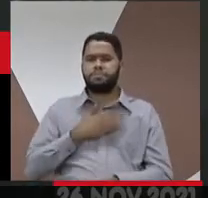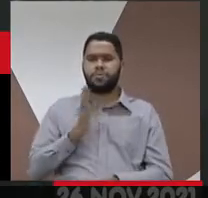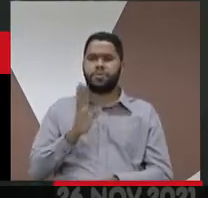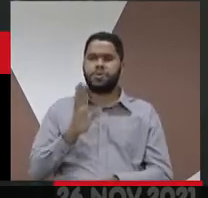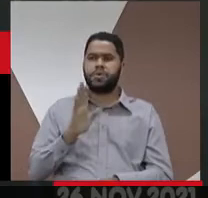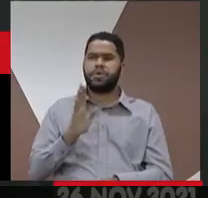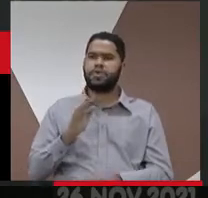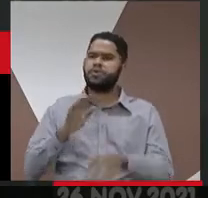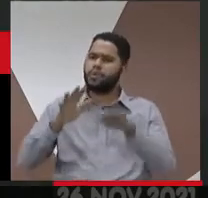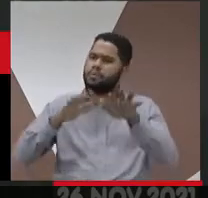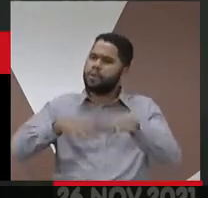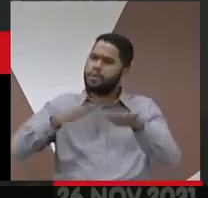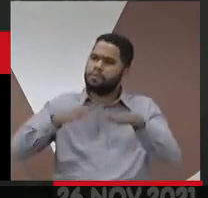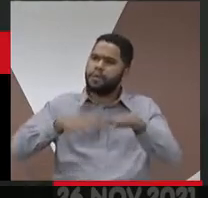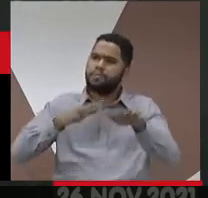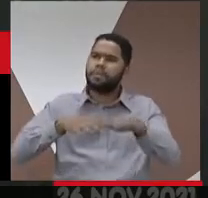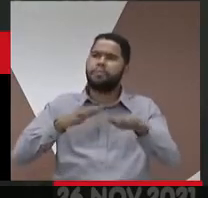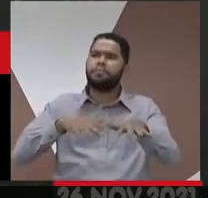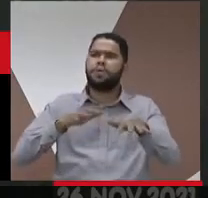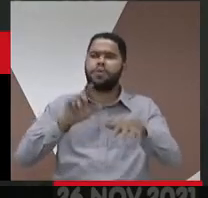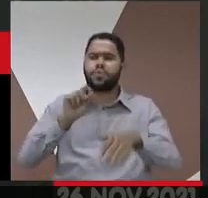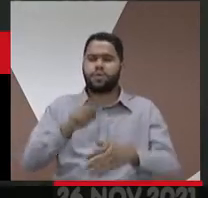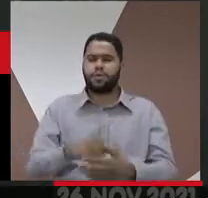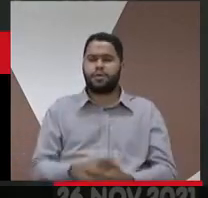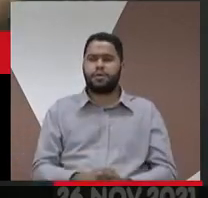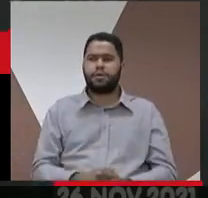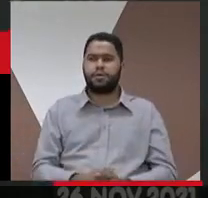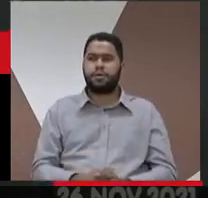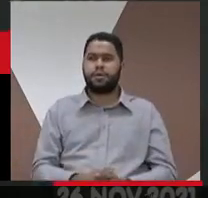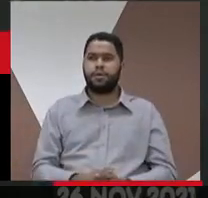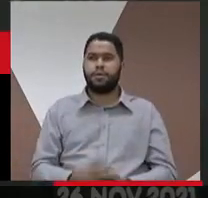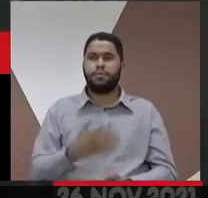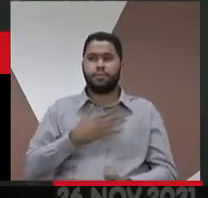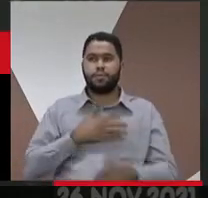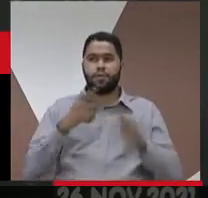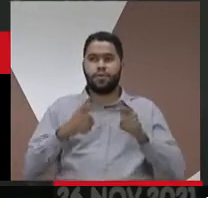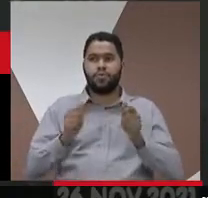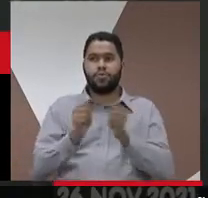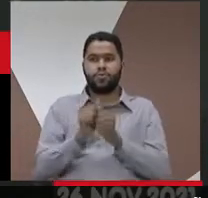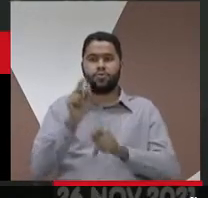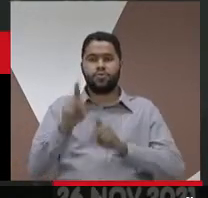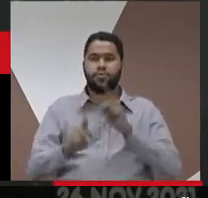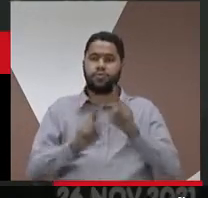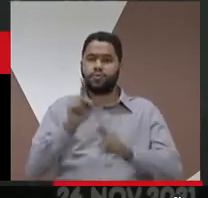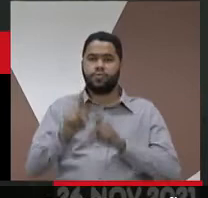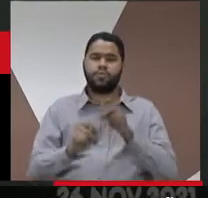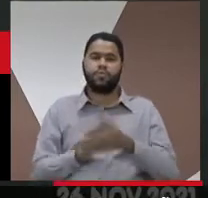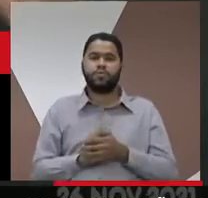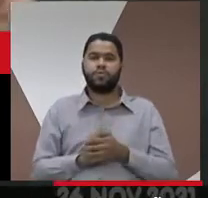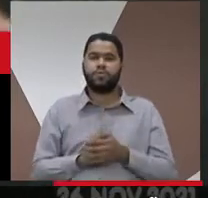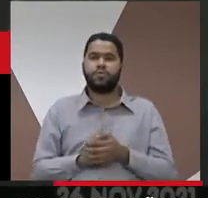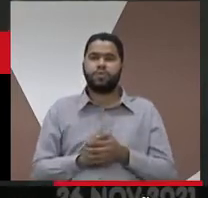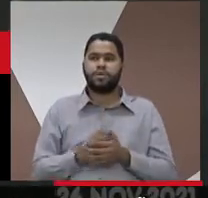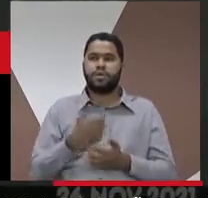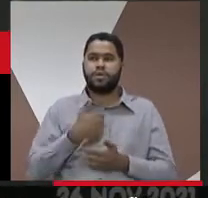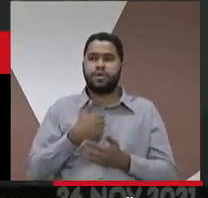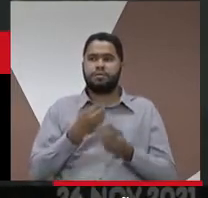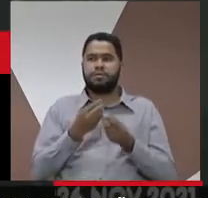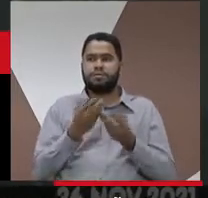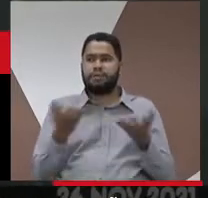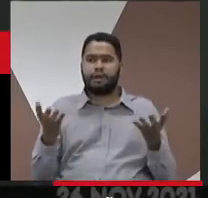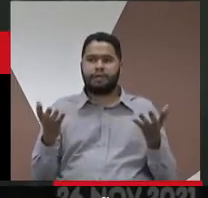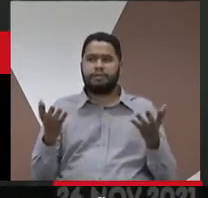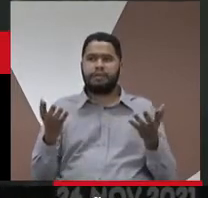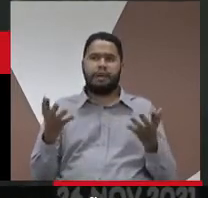sou um militante, um ativista, e o meu lugar é no meu território, junto do povo, de modo que eu não vou trazer aqui